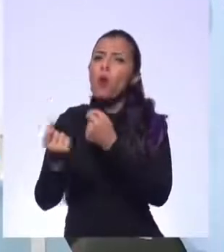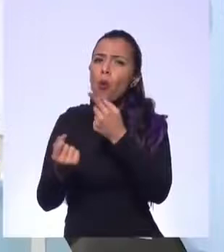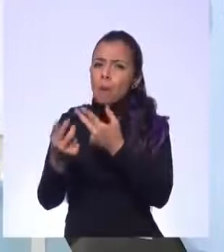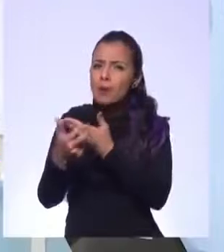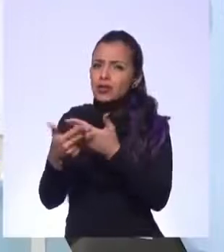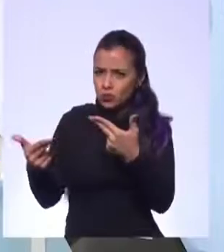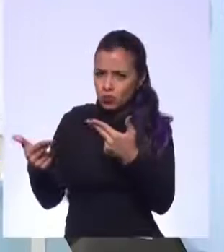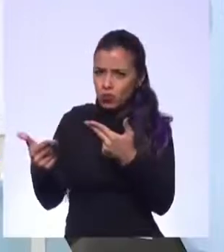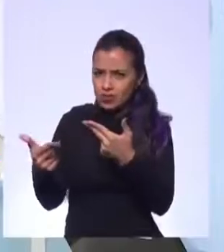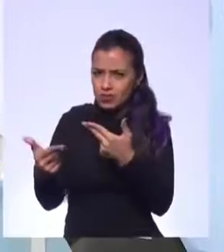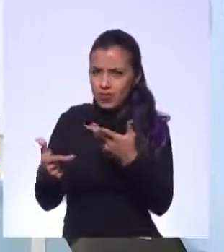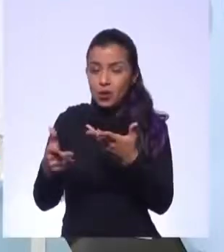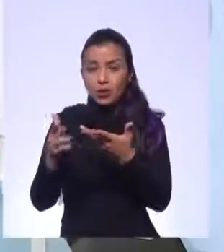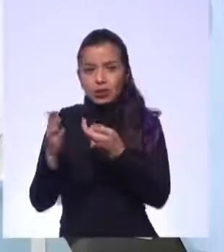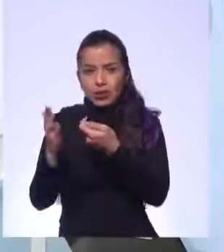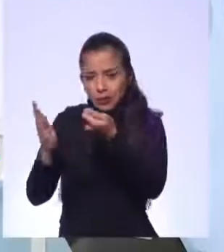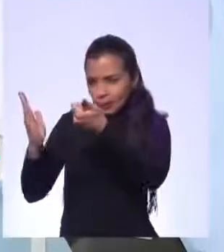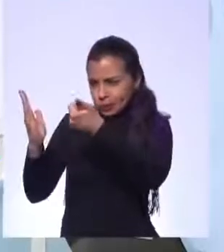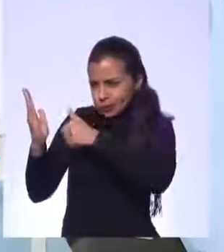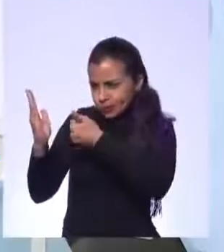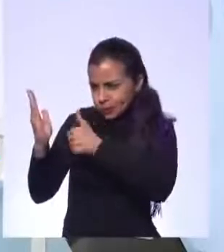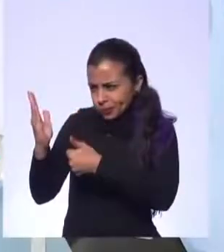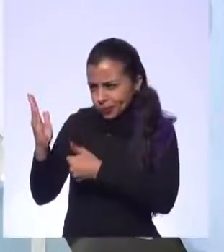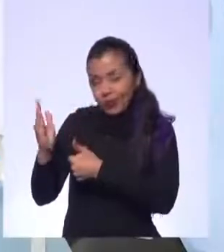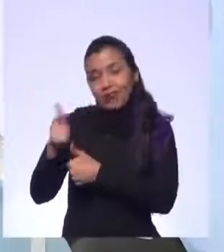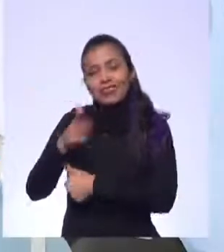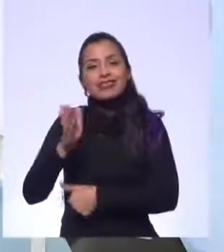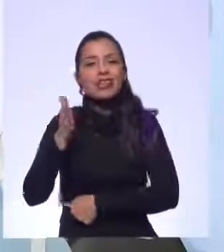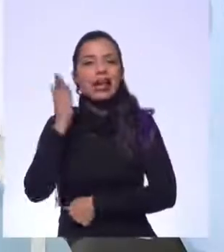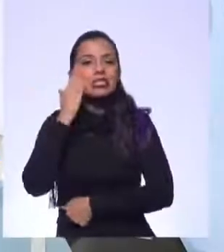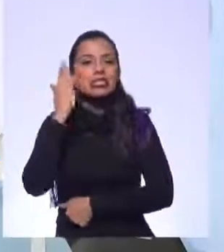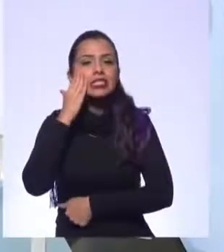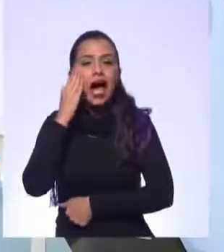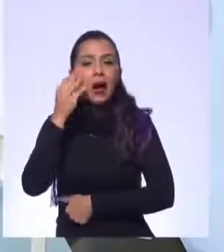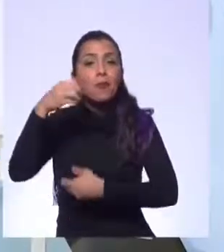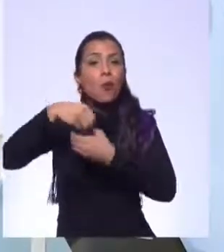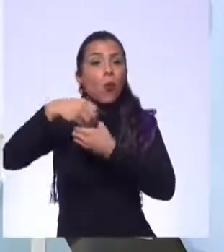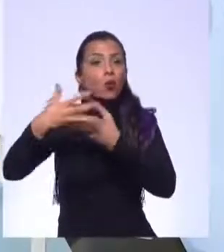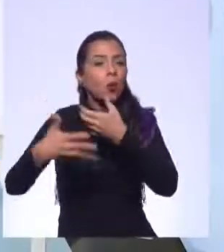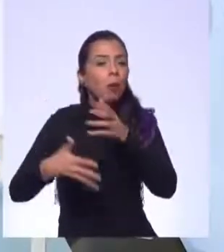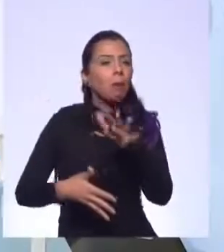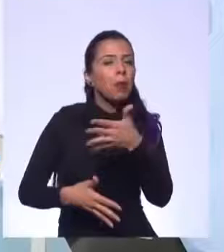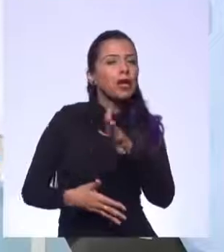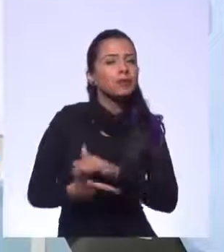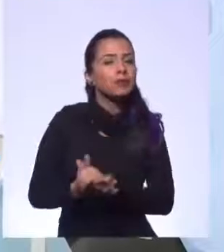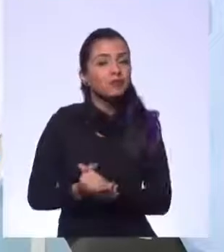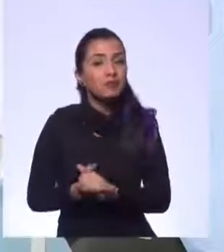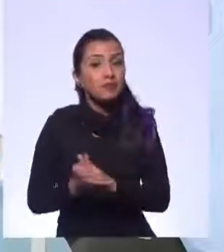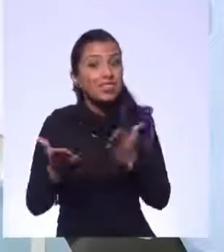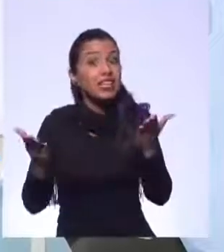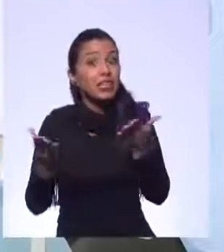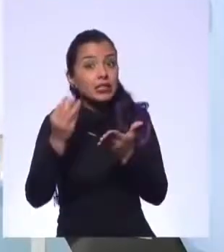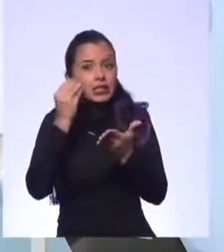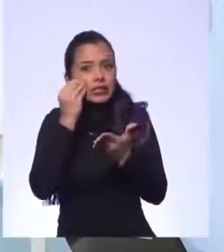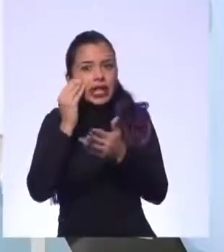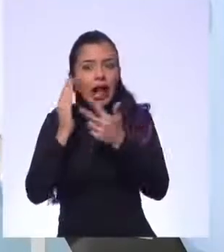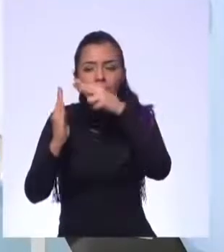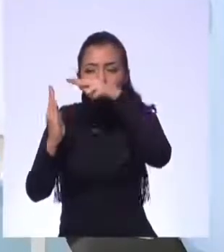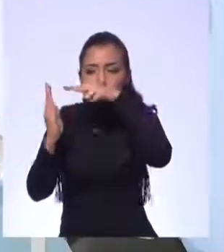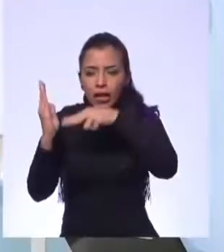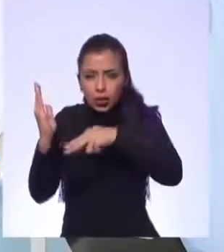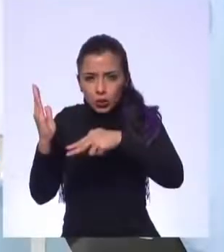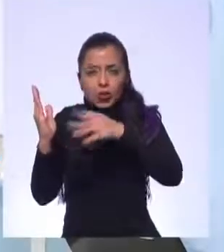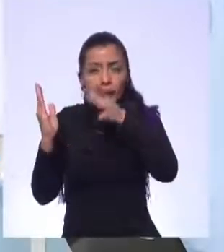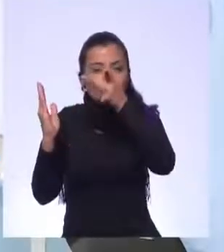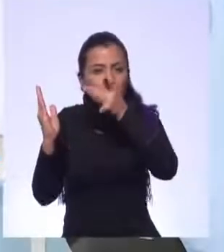eu faço o skimming, eu já sei qual é o assunto. Então, aí eu vou fazer o quê? Eu vou fazer a leitura um pouco mais detalhada, que é